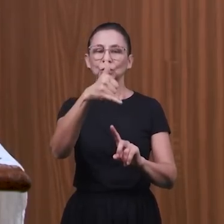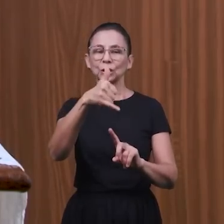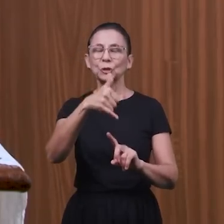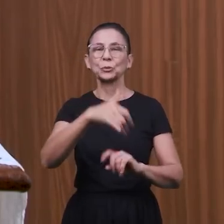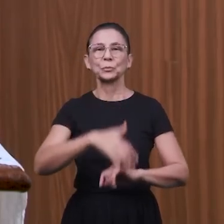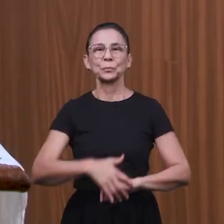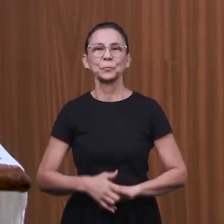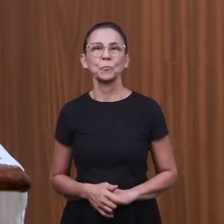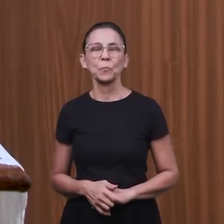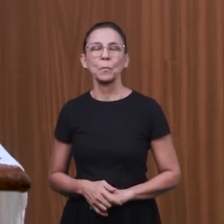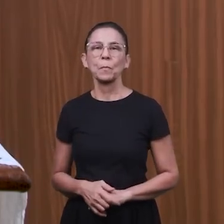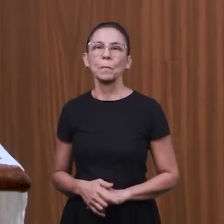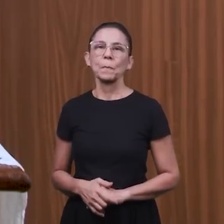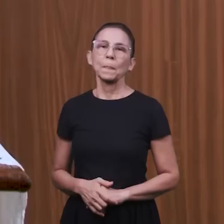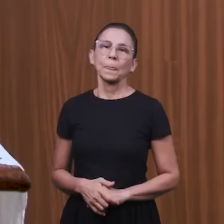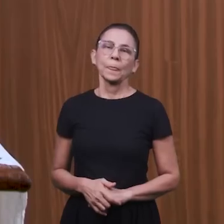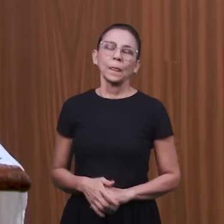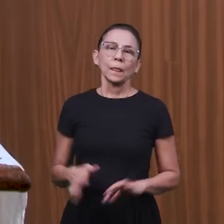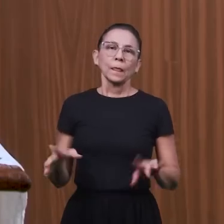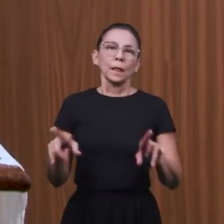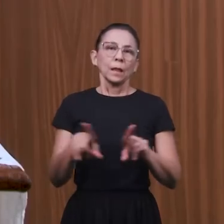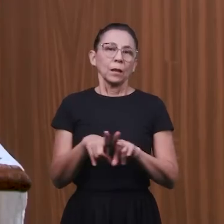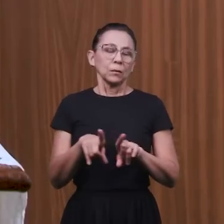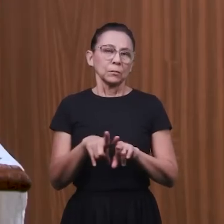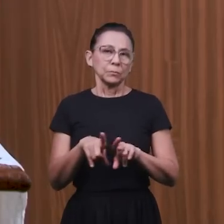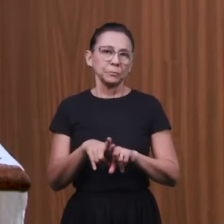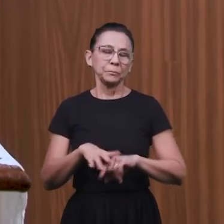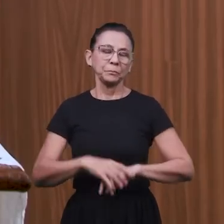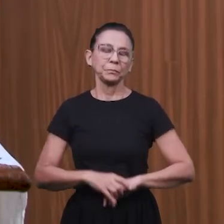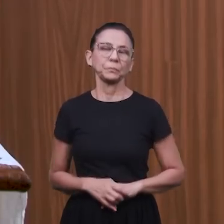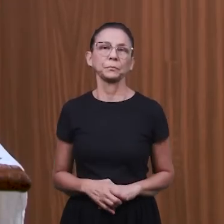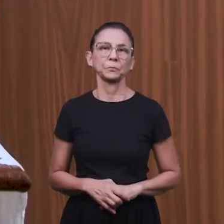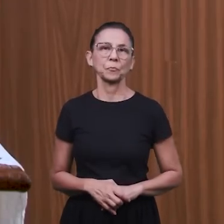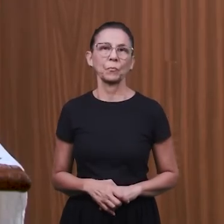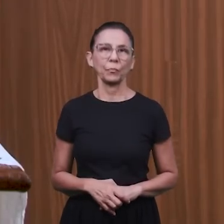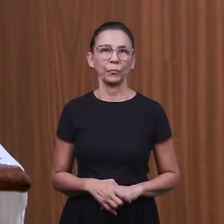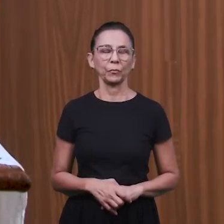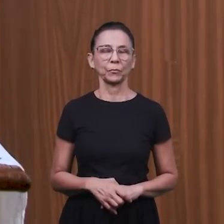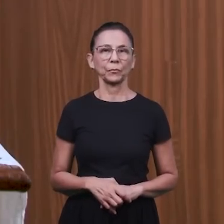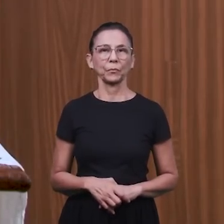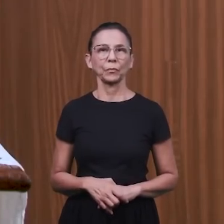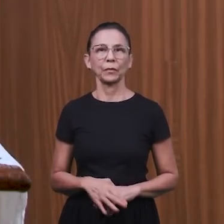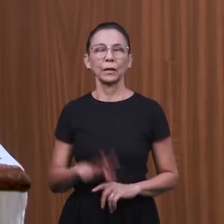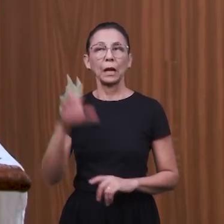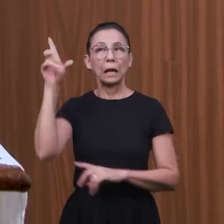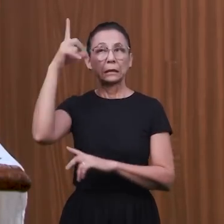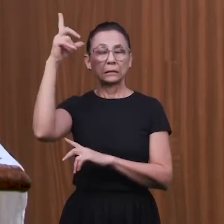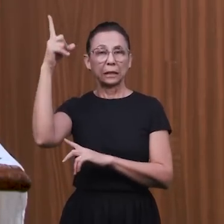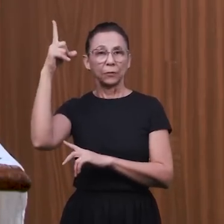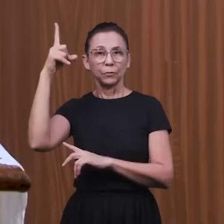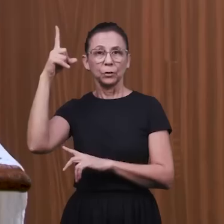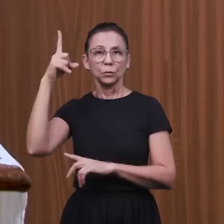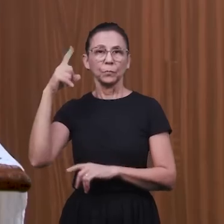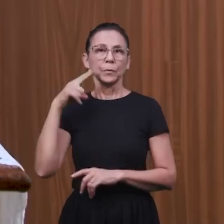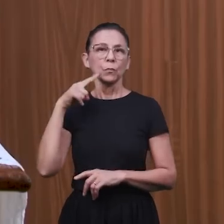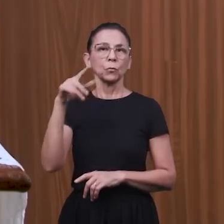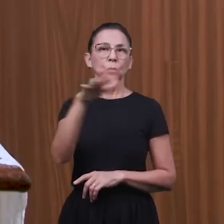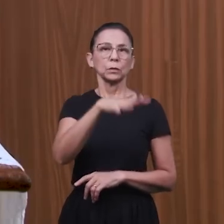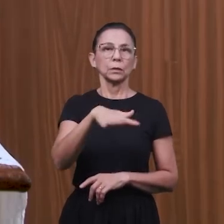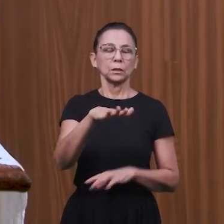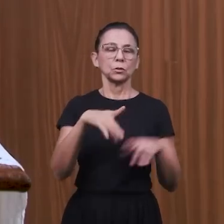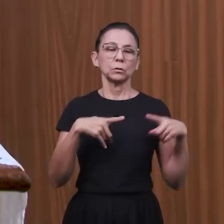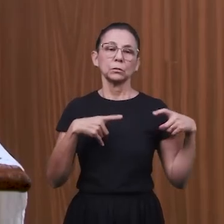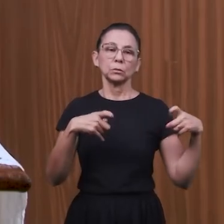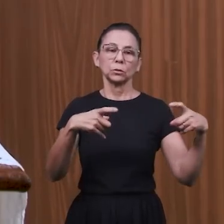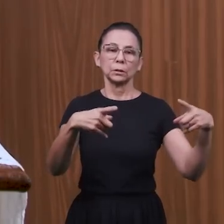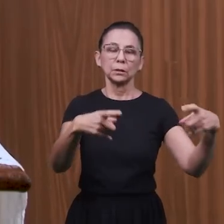encontro dos irmãos para levar mantimento, alimento para eles. Quando os irmãos viram Davi chegar, reclamaram dele,